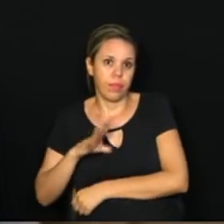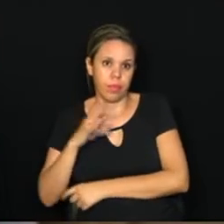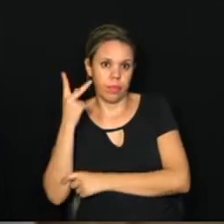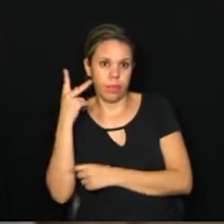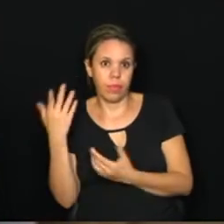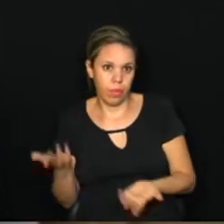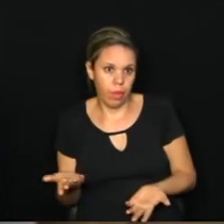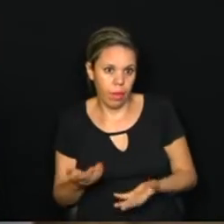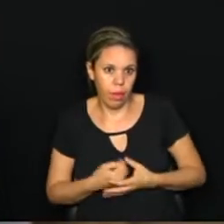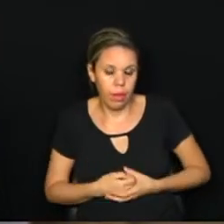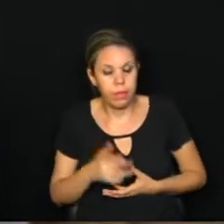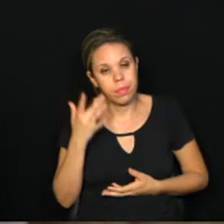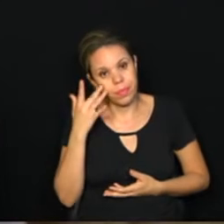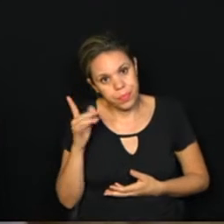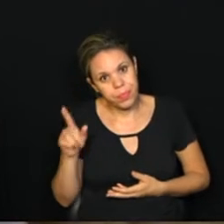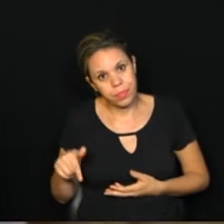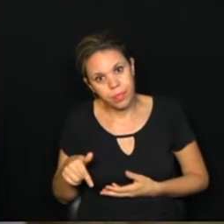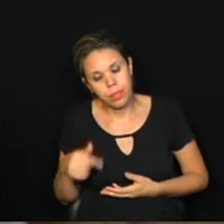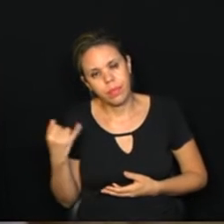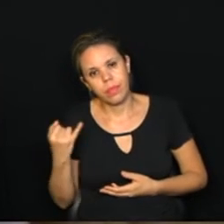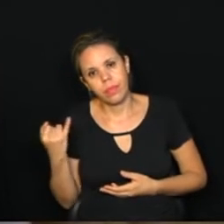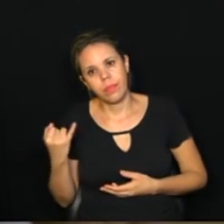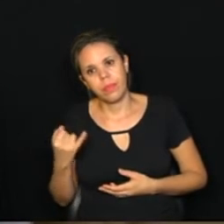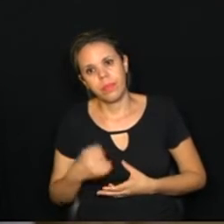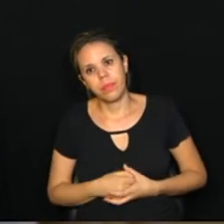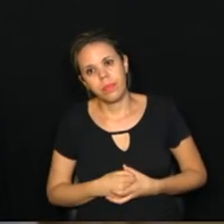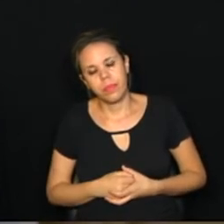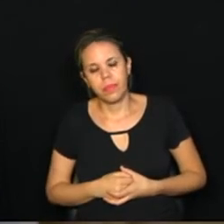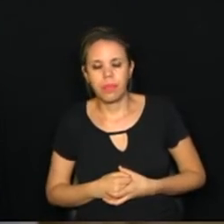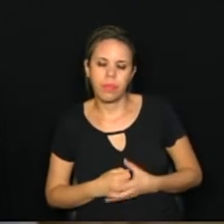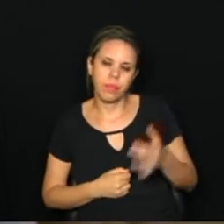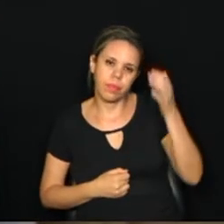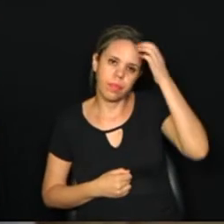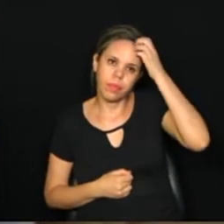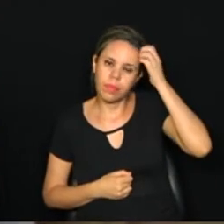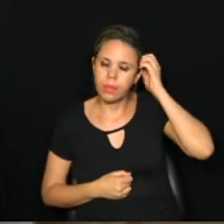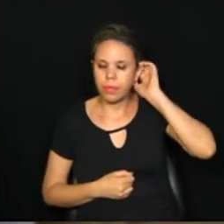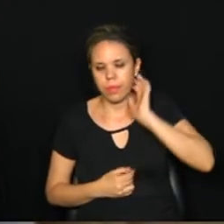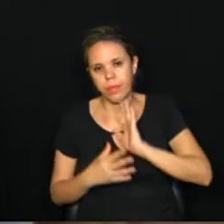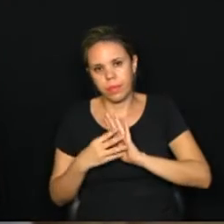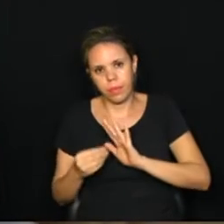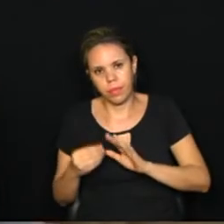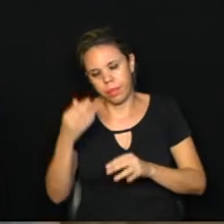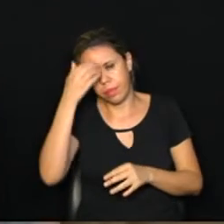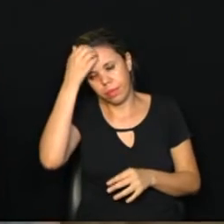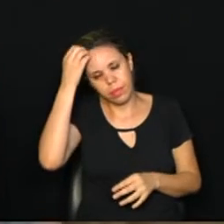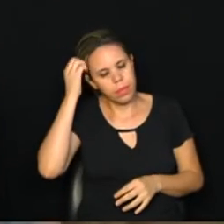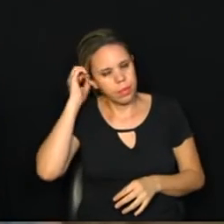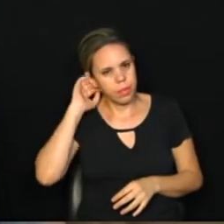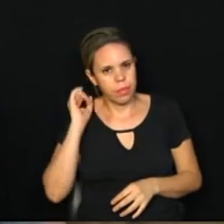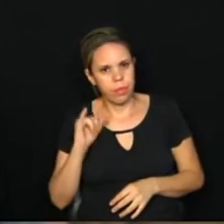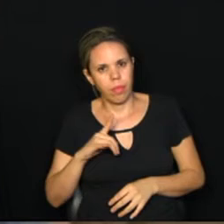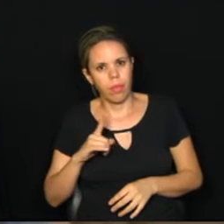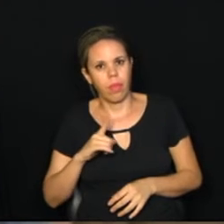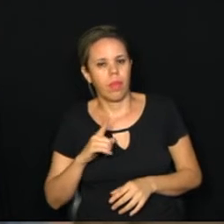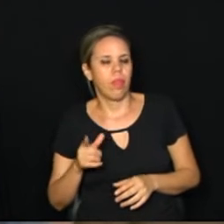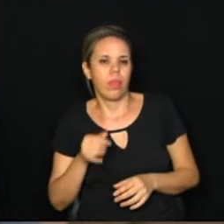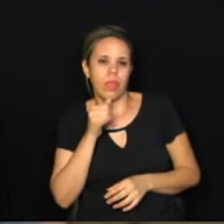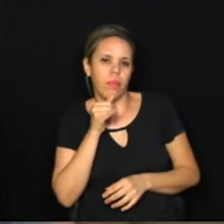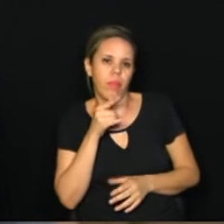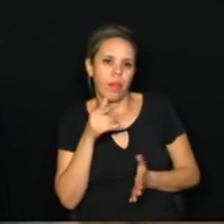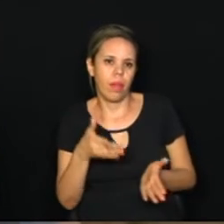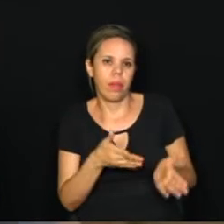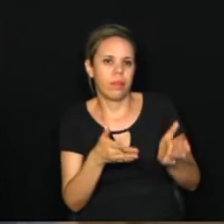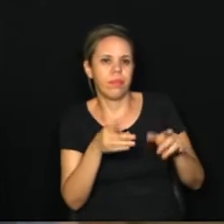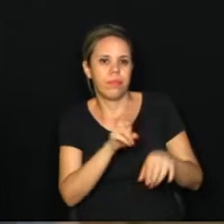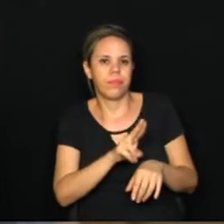né? Então, eu acho que tem uma questão importante aí, que é o modelo que tem sido adotado. Tem sido adotado transposição de águas, quando se